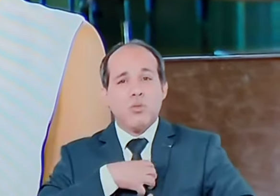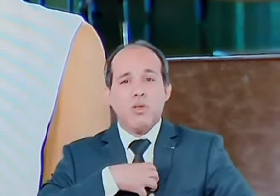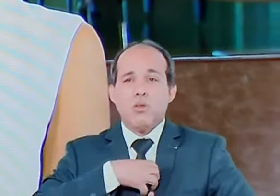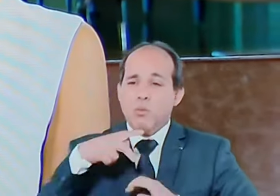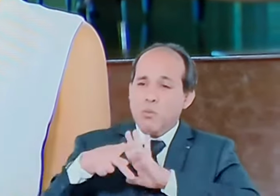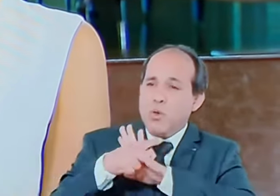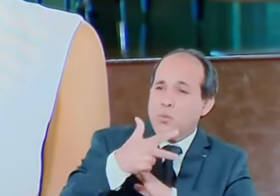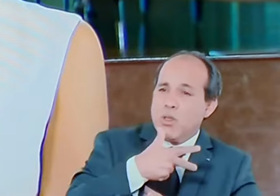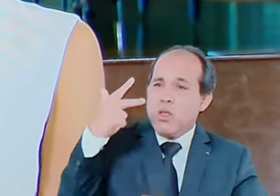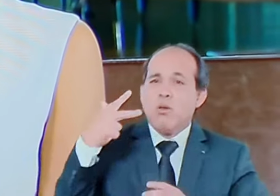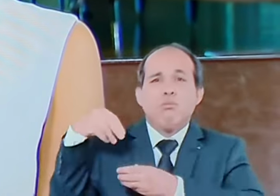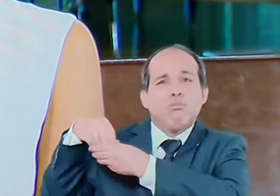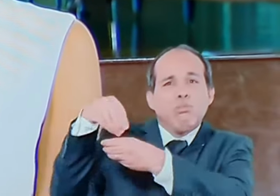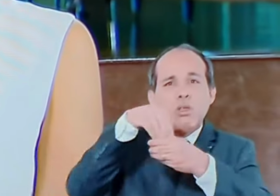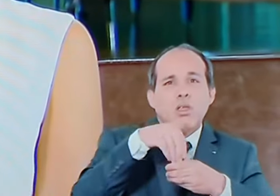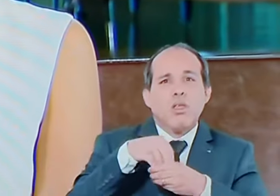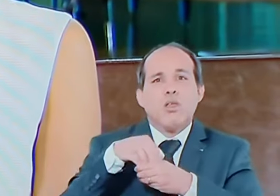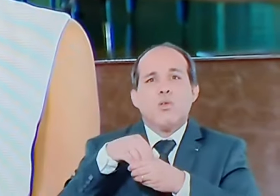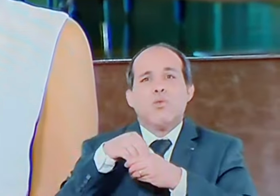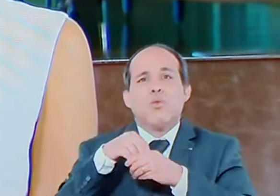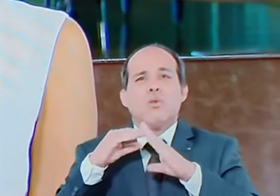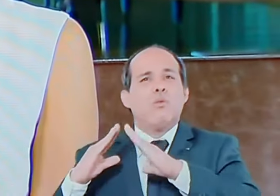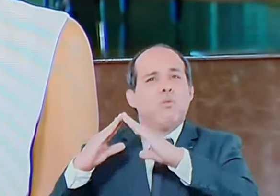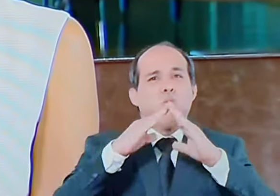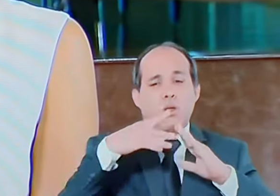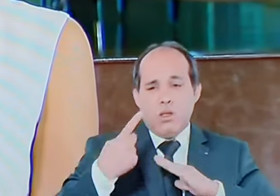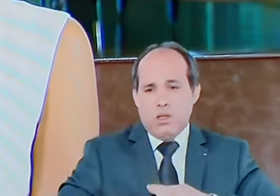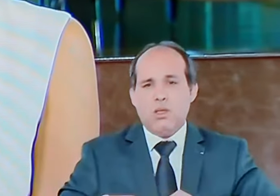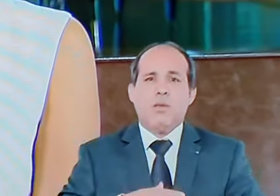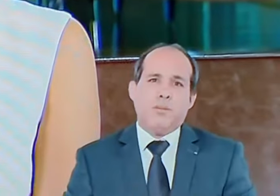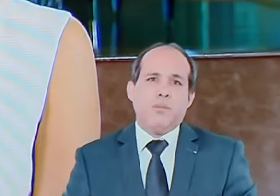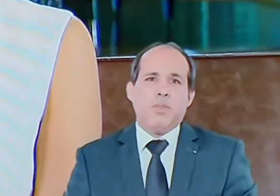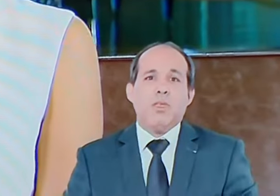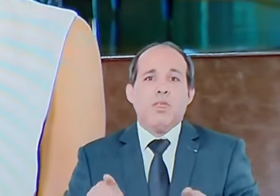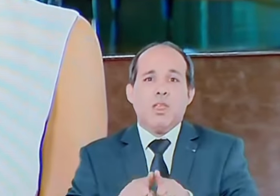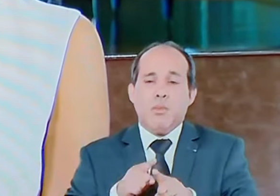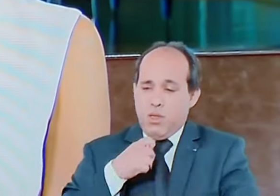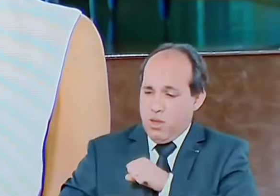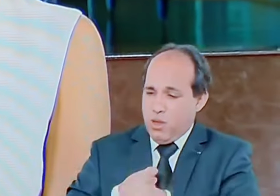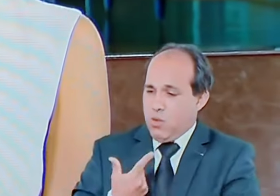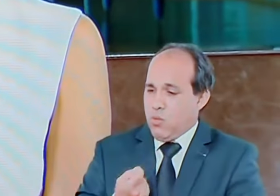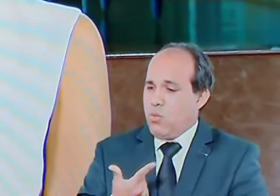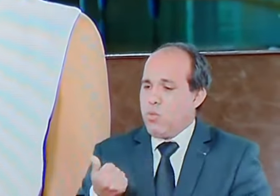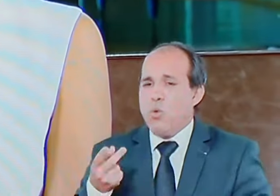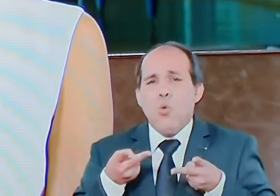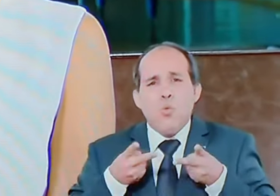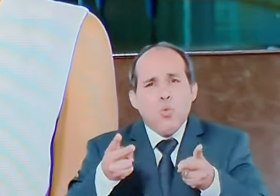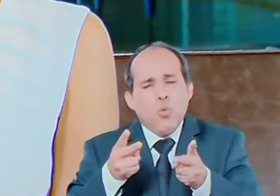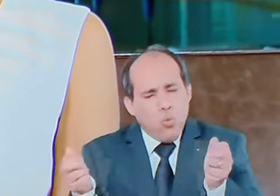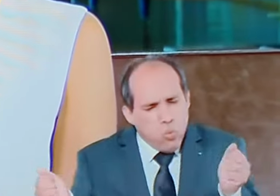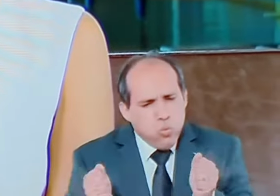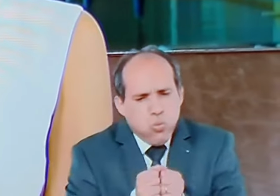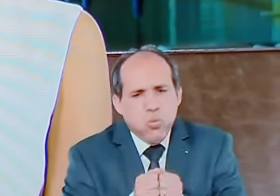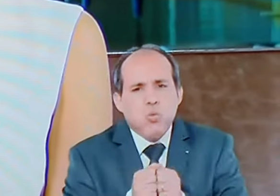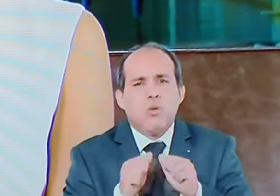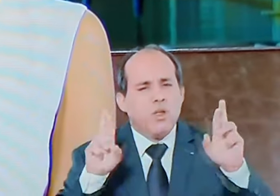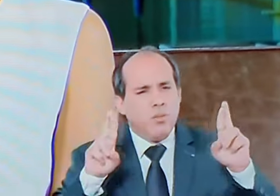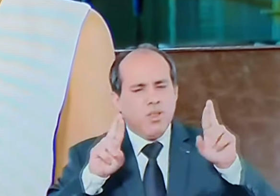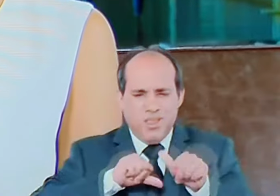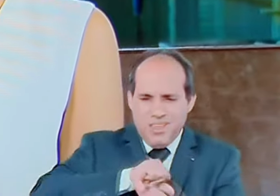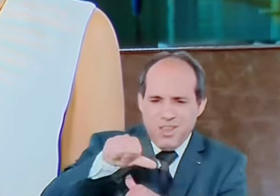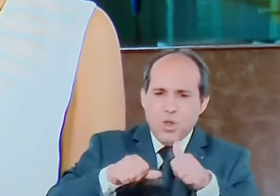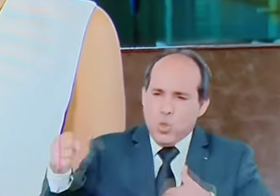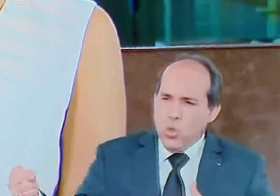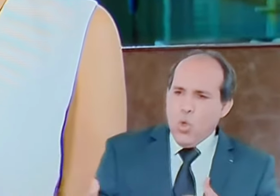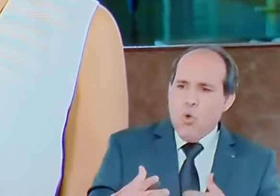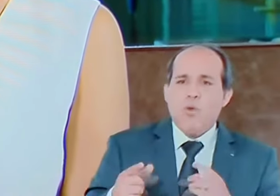espírito natalino se faça presente em todos os lares. Que em 2021 continuemos juntos, com as esperanças